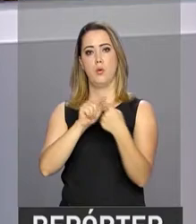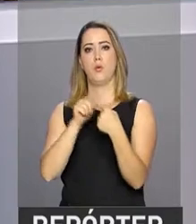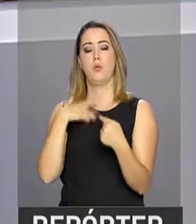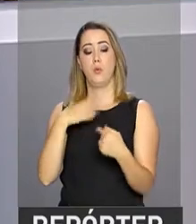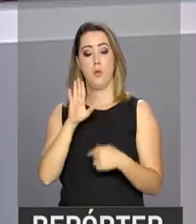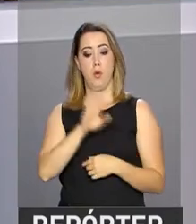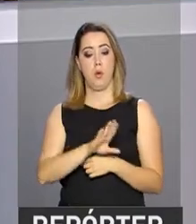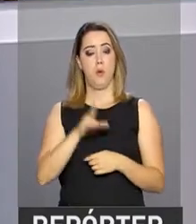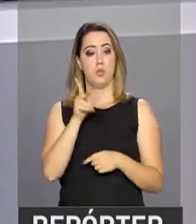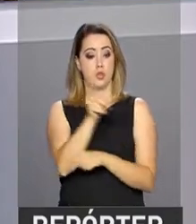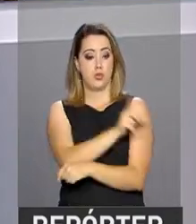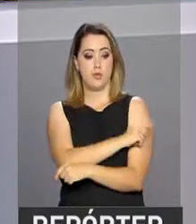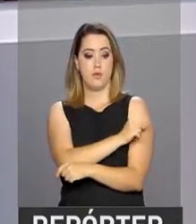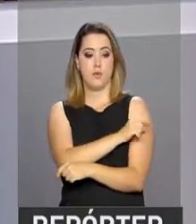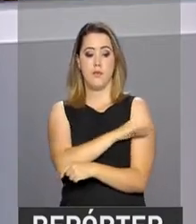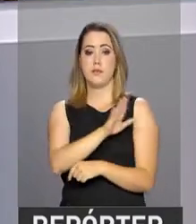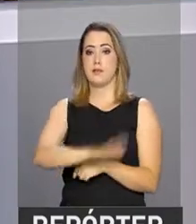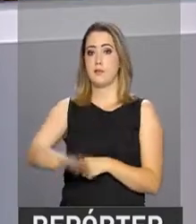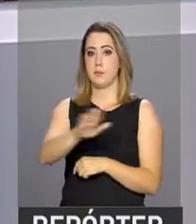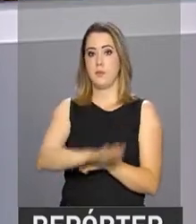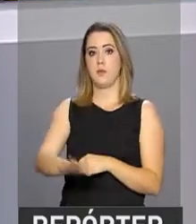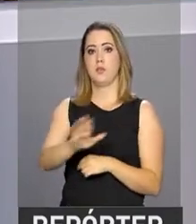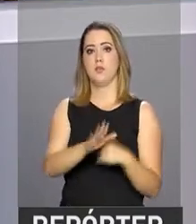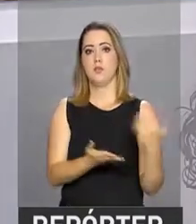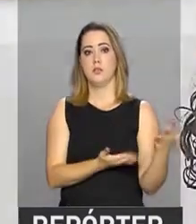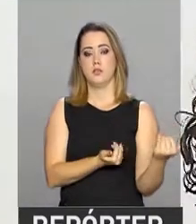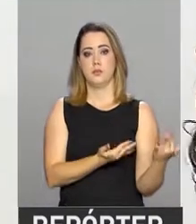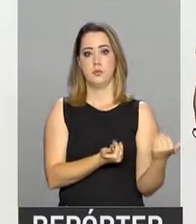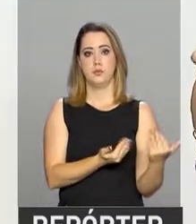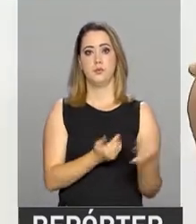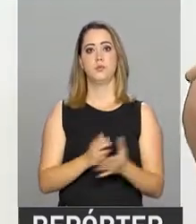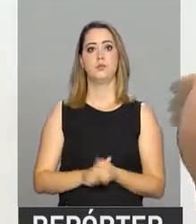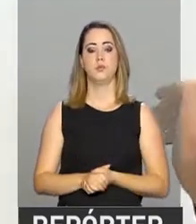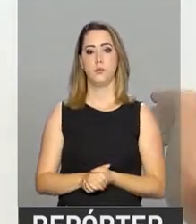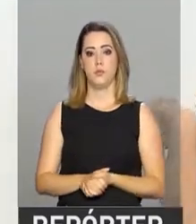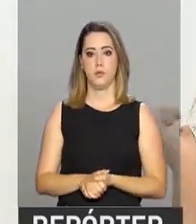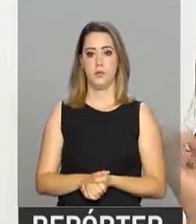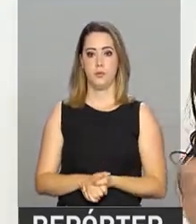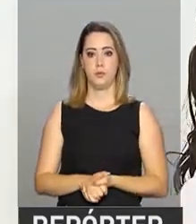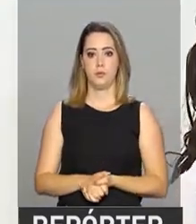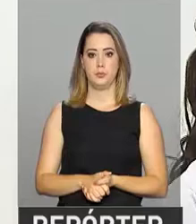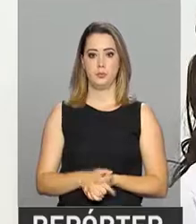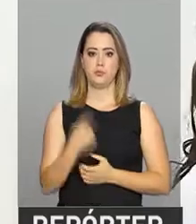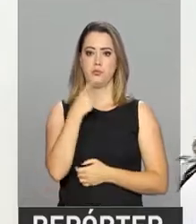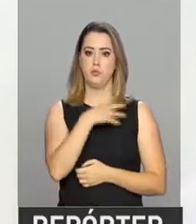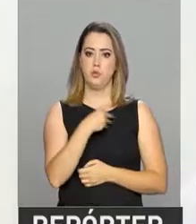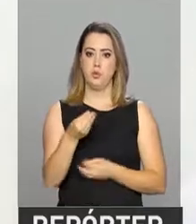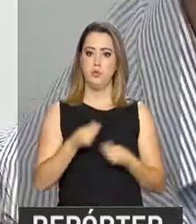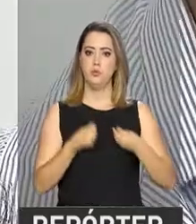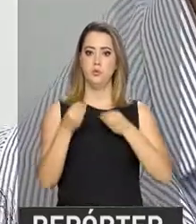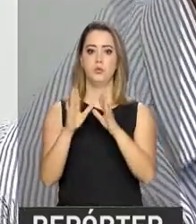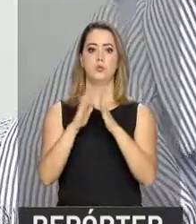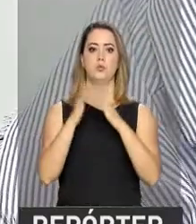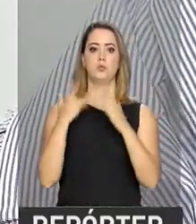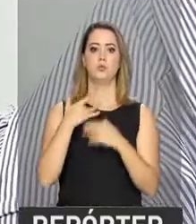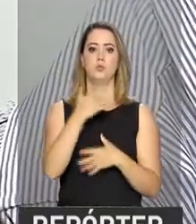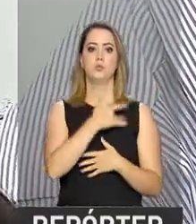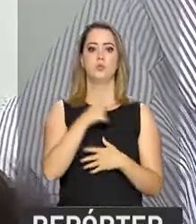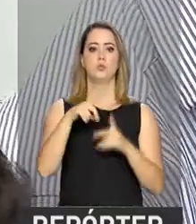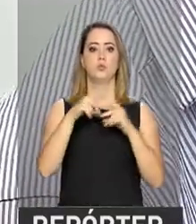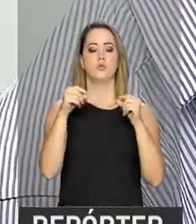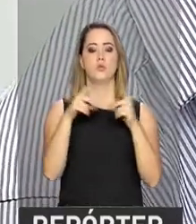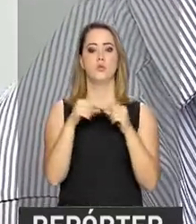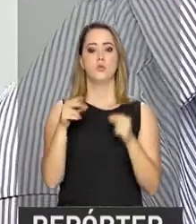crianças e adolescentes ainda não imunizadas fábio levou os filhos até um posto de saúde de